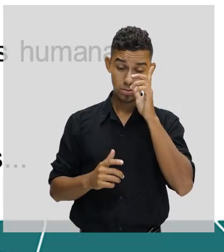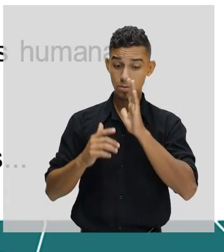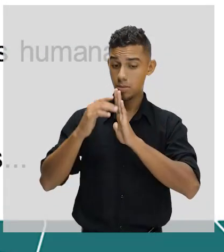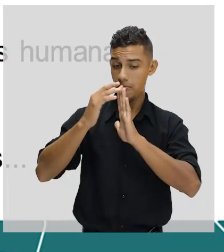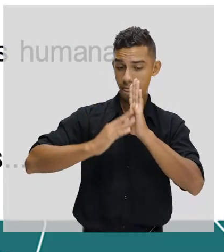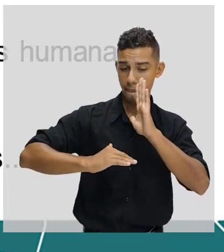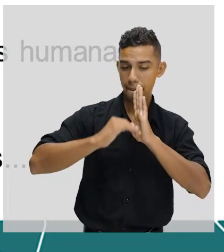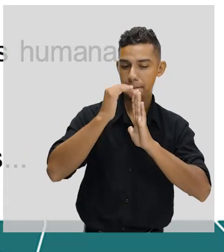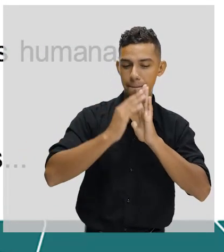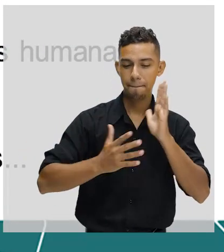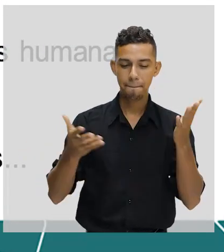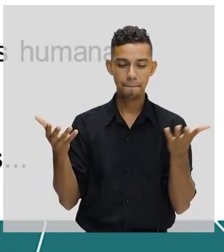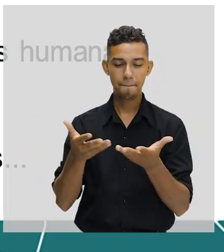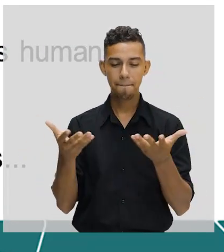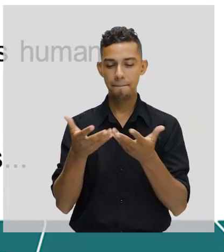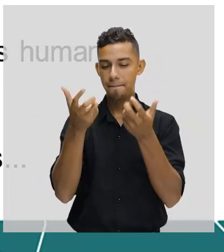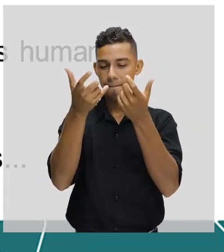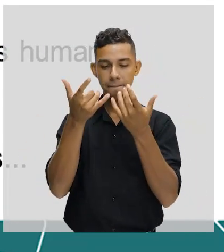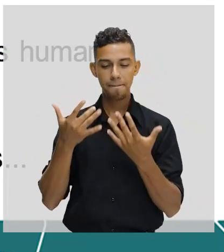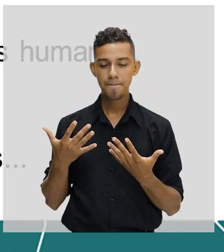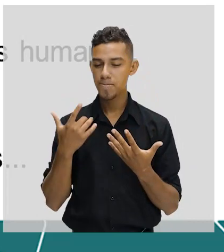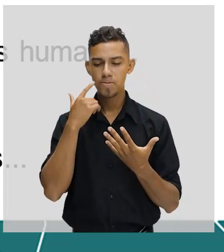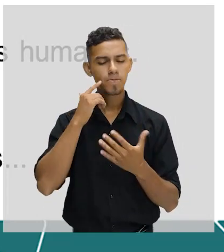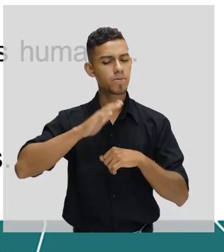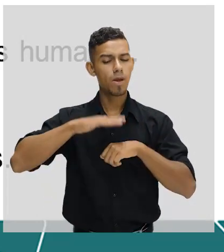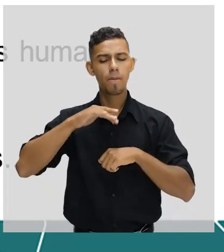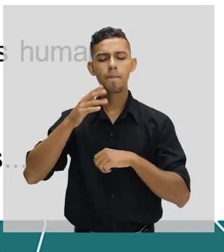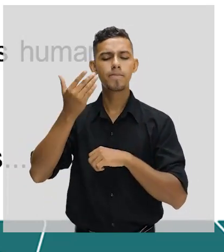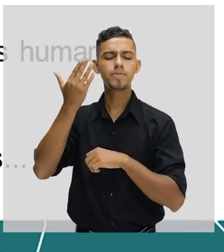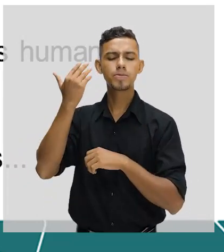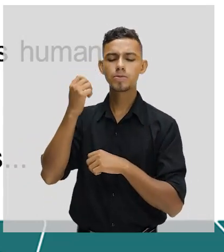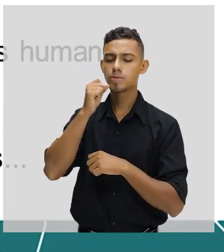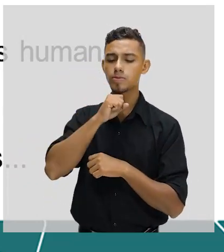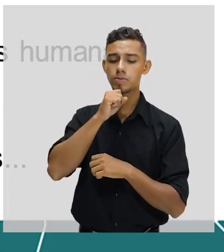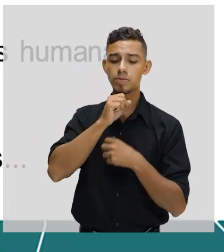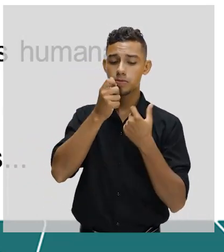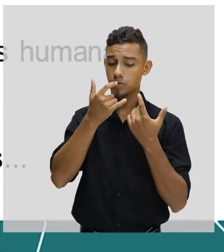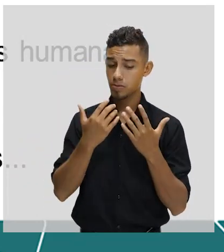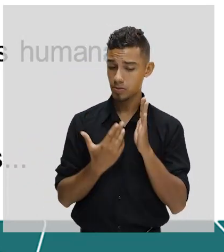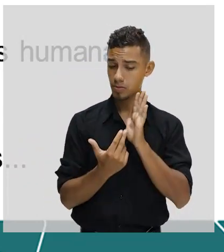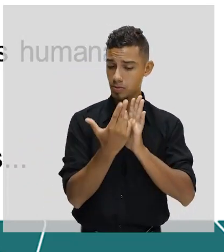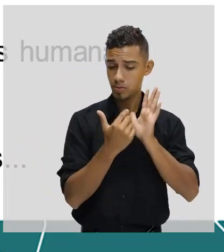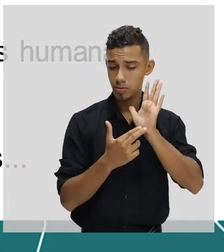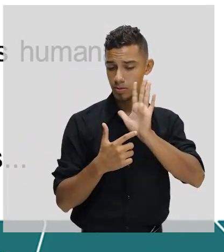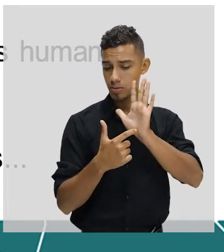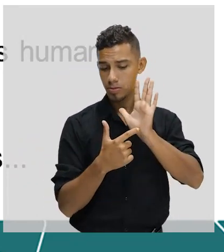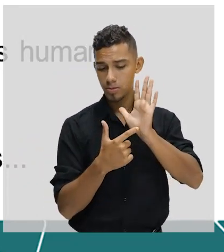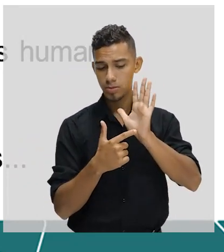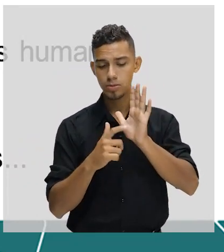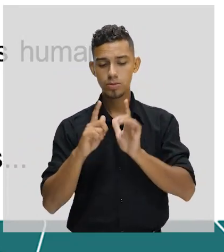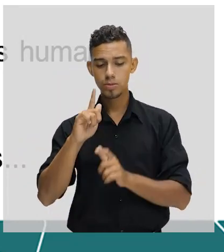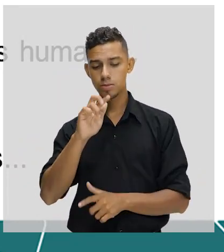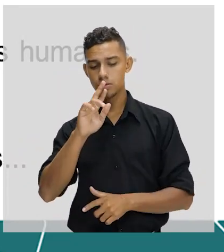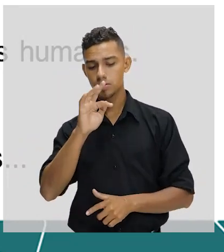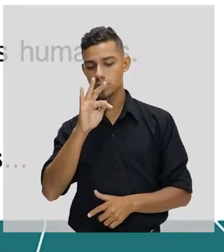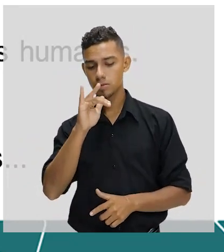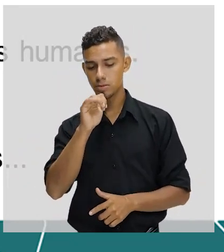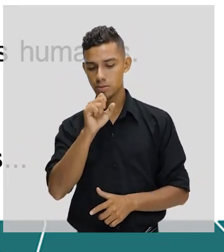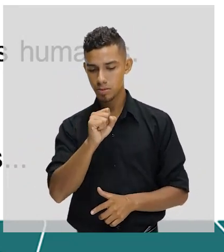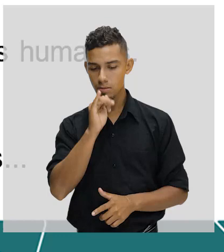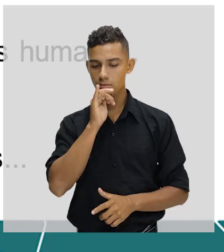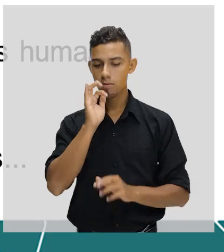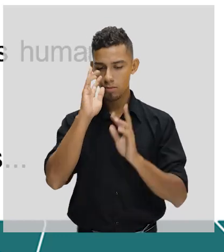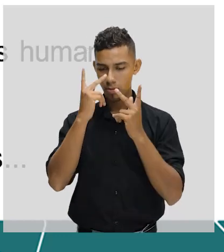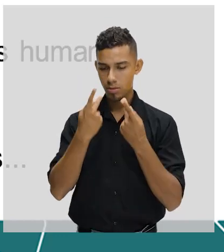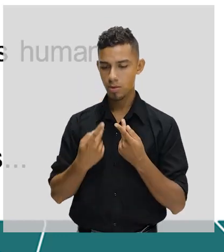Pintura. Quando a gente fala de pintura, a gente está falando de uma das mais antigas manifestações plásticas, visuais, gráficas da humanidade. É